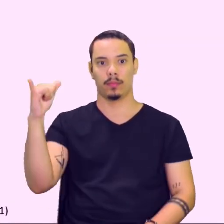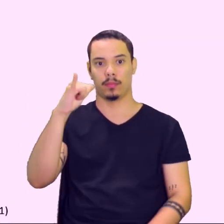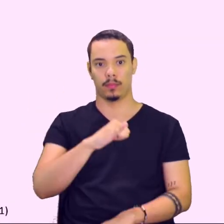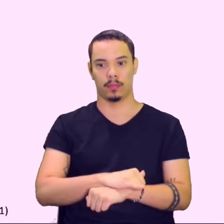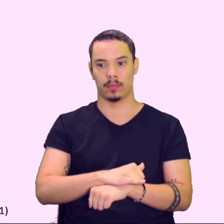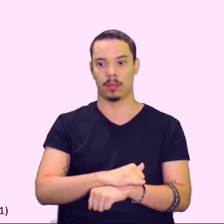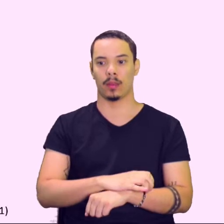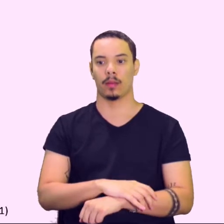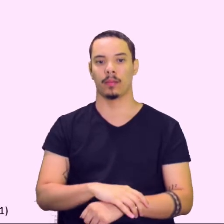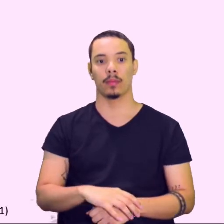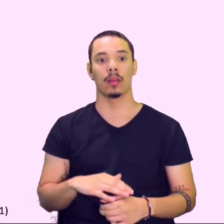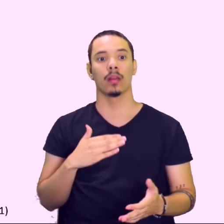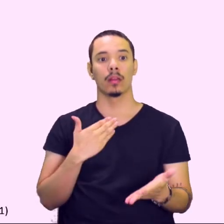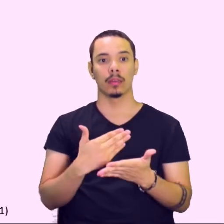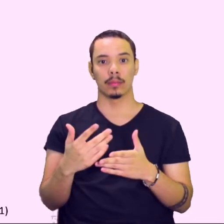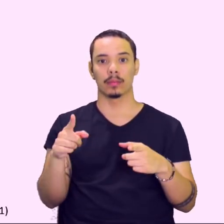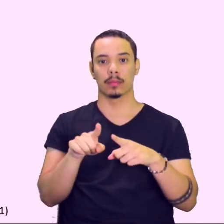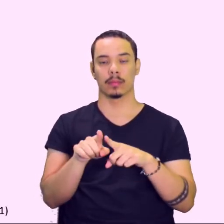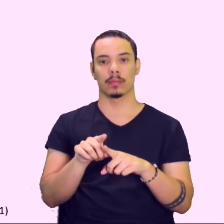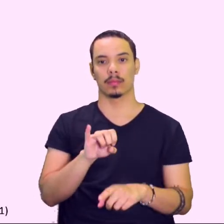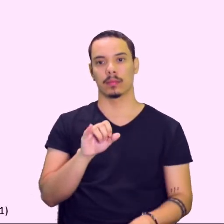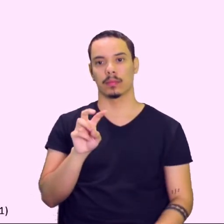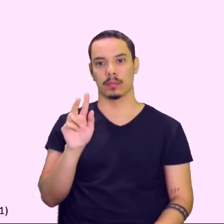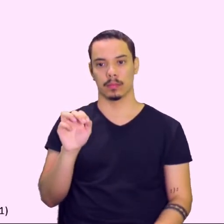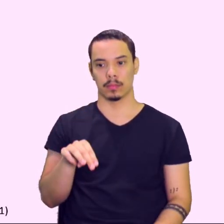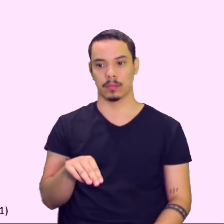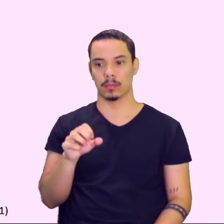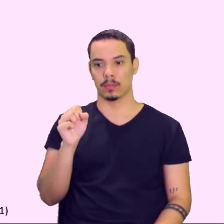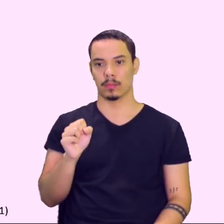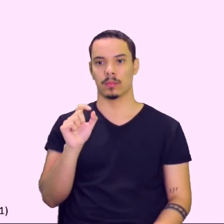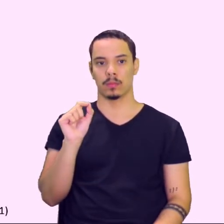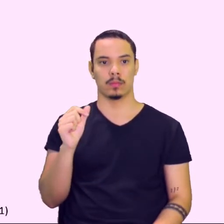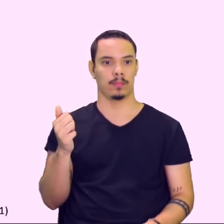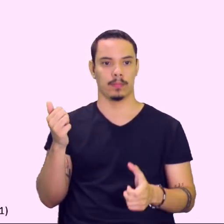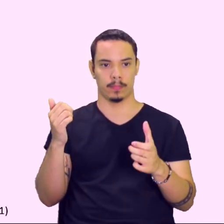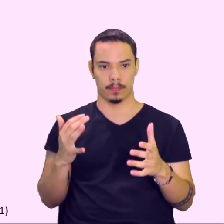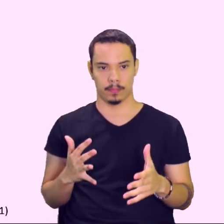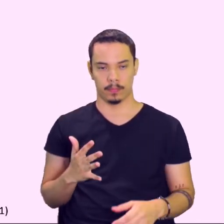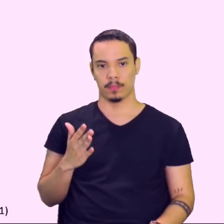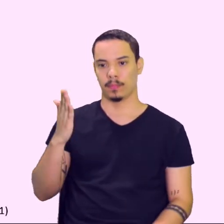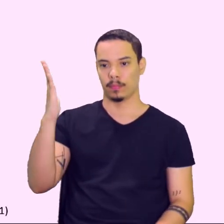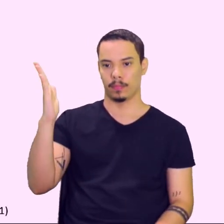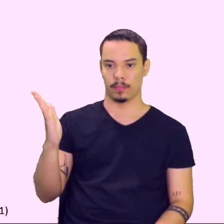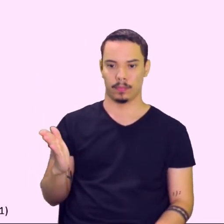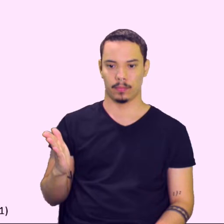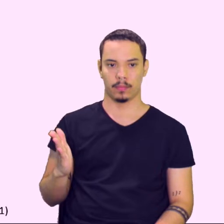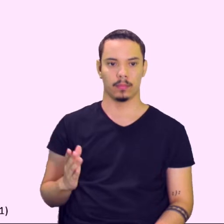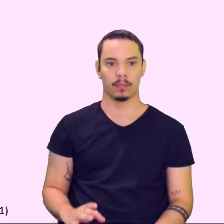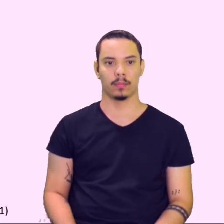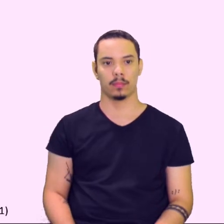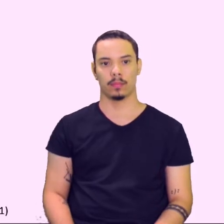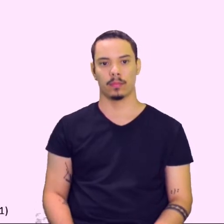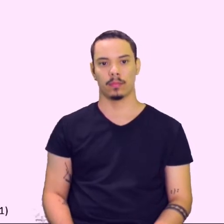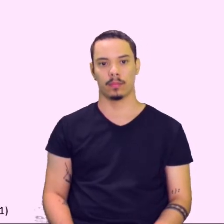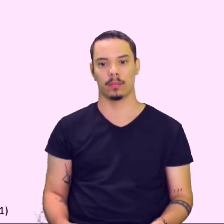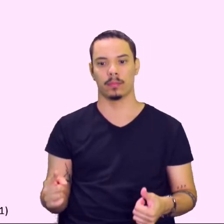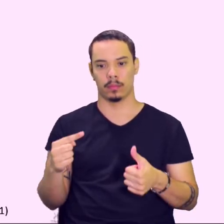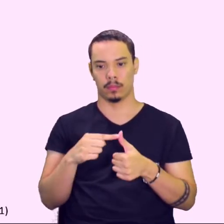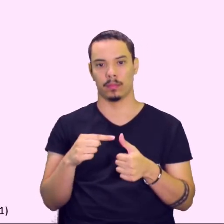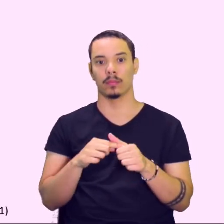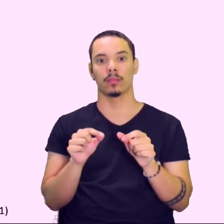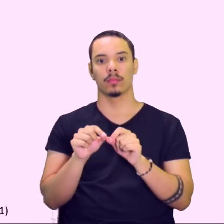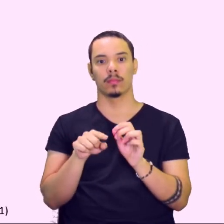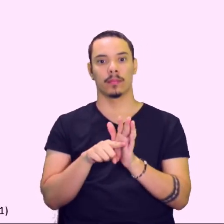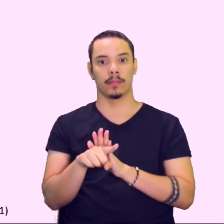Entre as iniciativas do CIVAM, podem ser citadas a prospecção, que faz uma pesquisa de